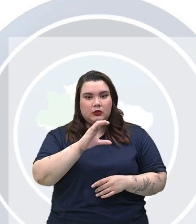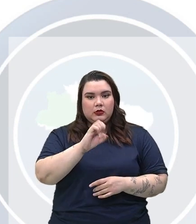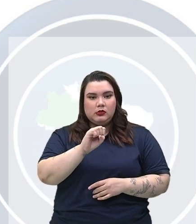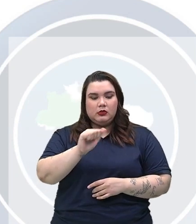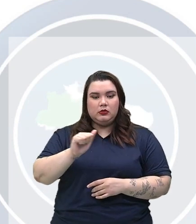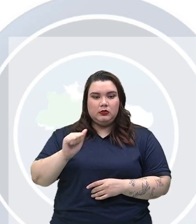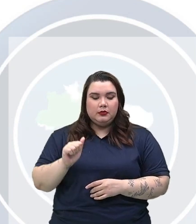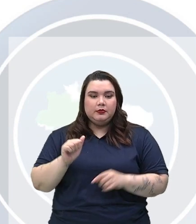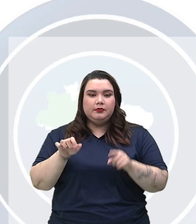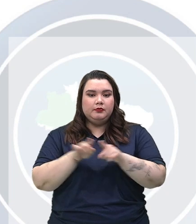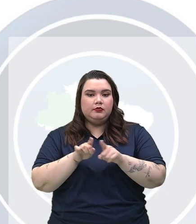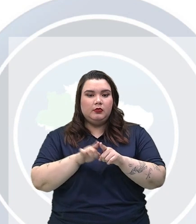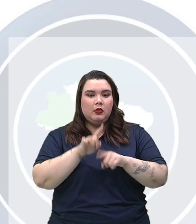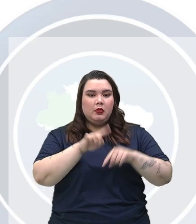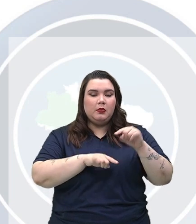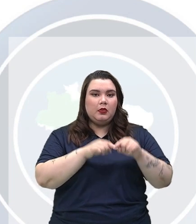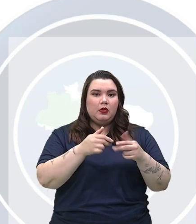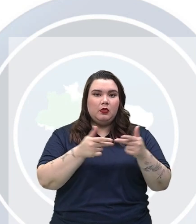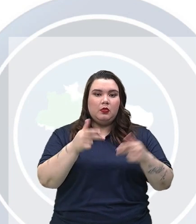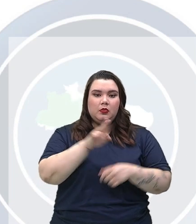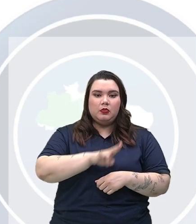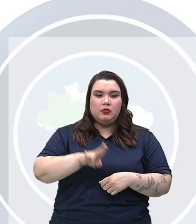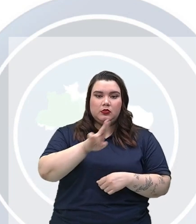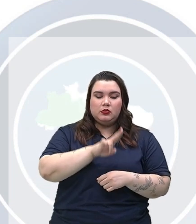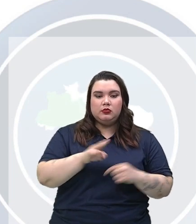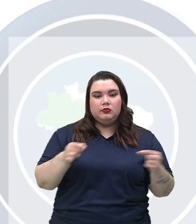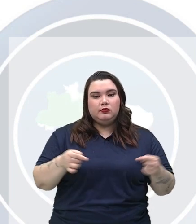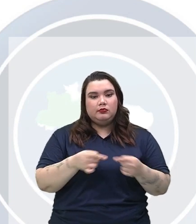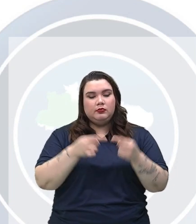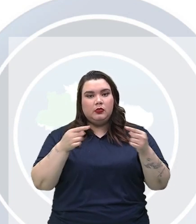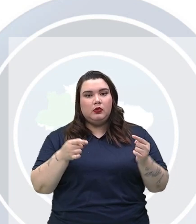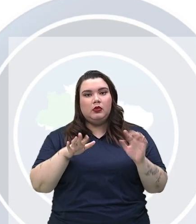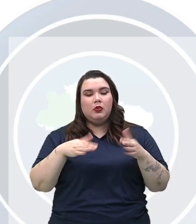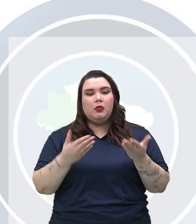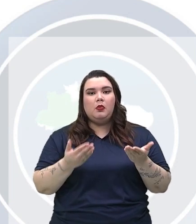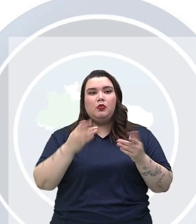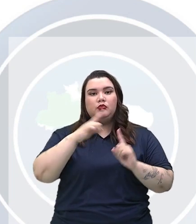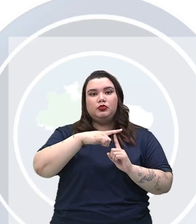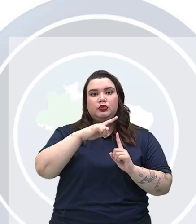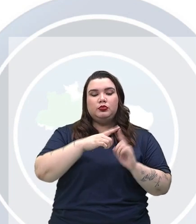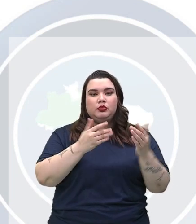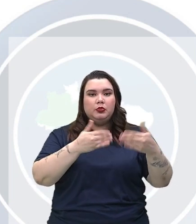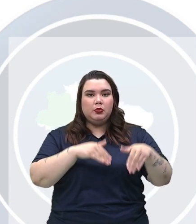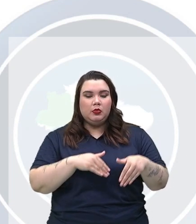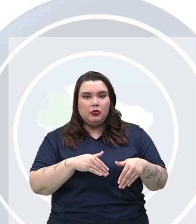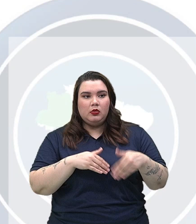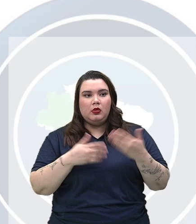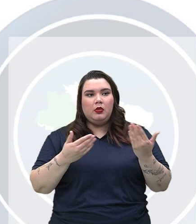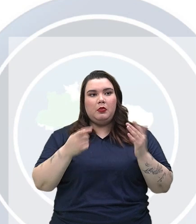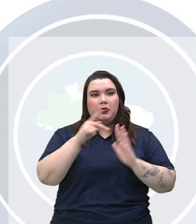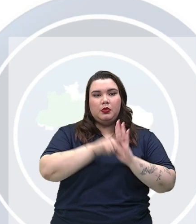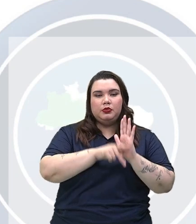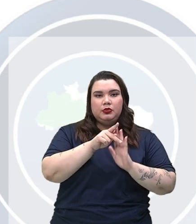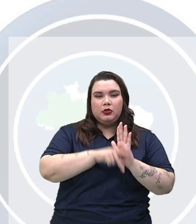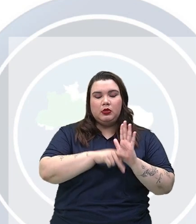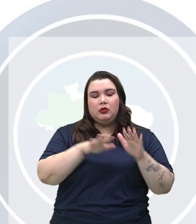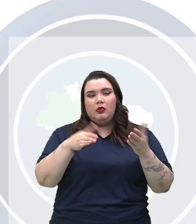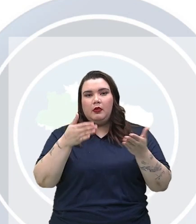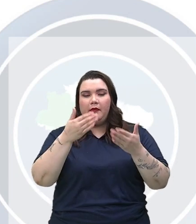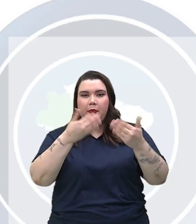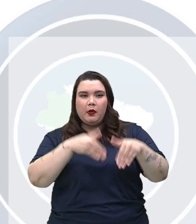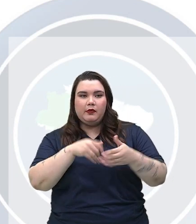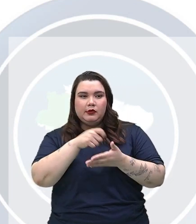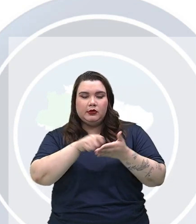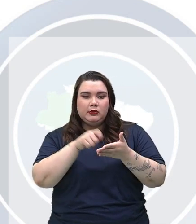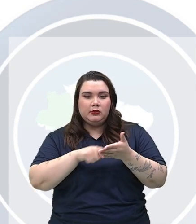o objeto do conhecimento, de acordo com o CSA, e o instrumento. Qual foi o instrumento de avaliação? Foi Projeteia, foi uma avaliação escrita,